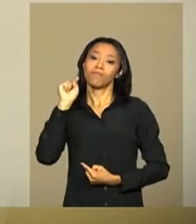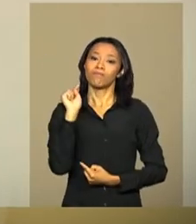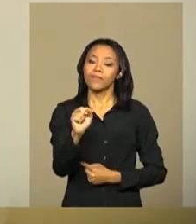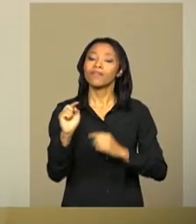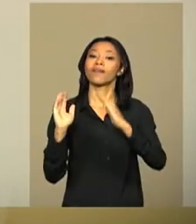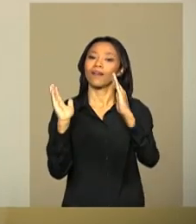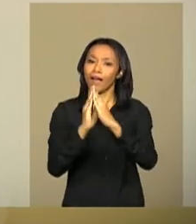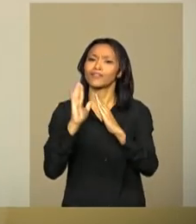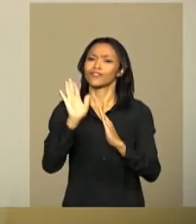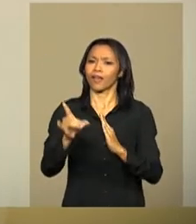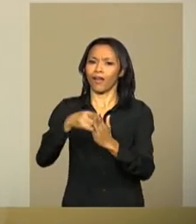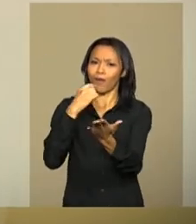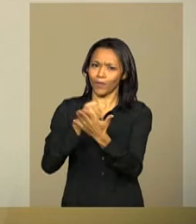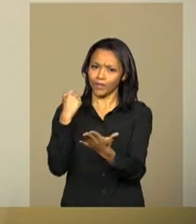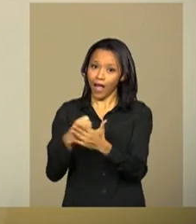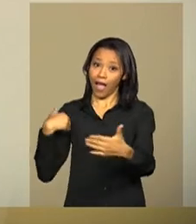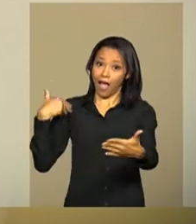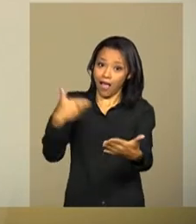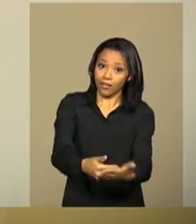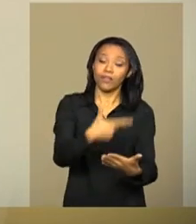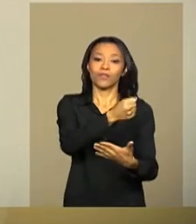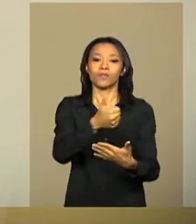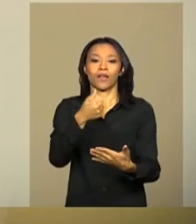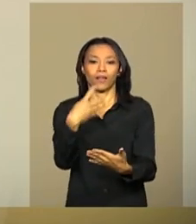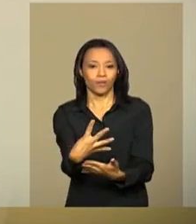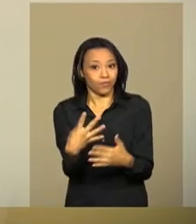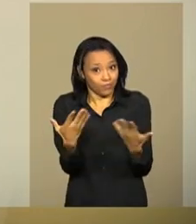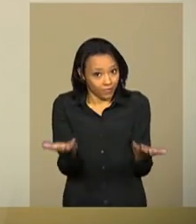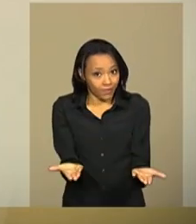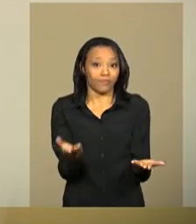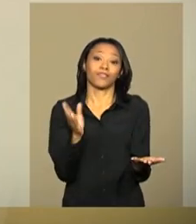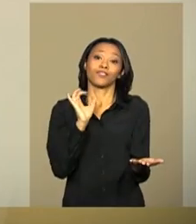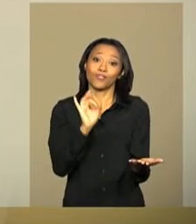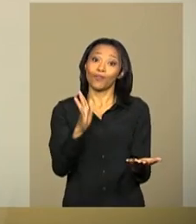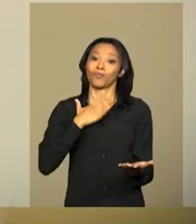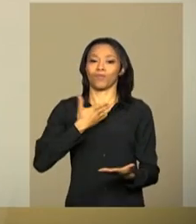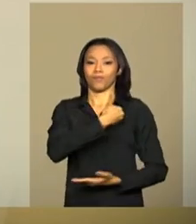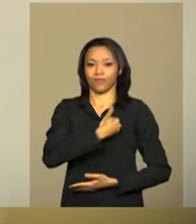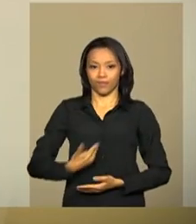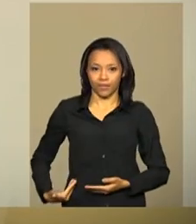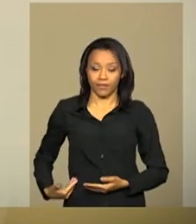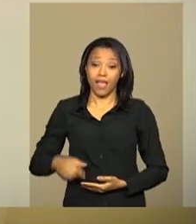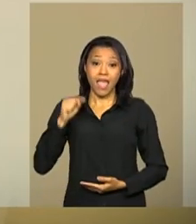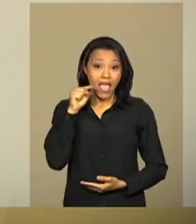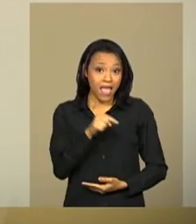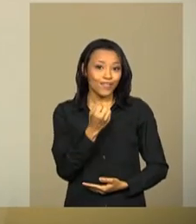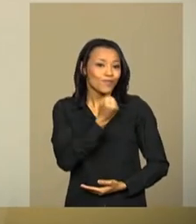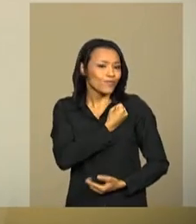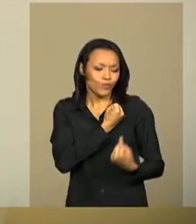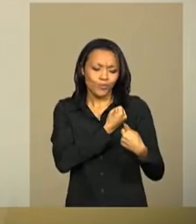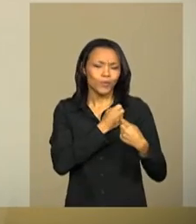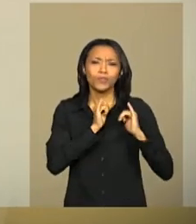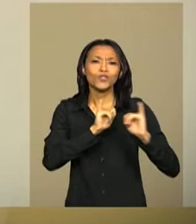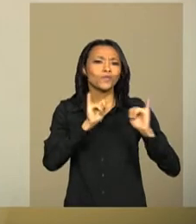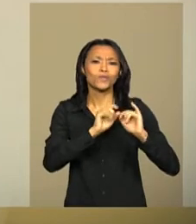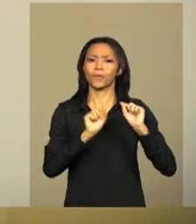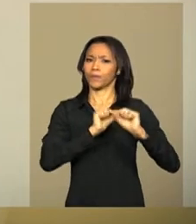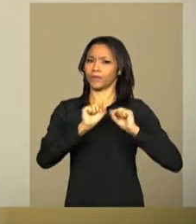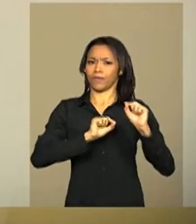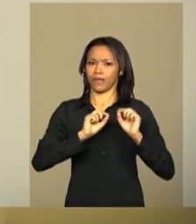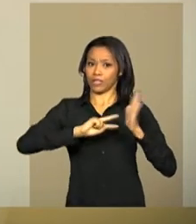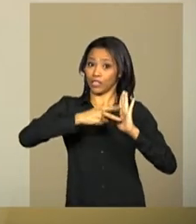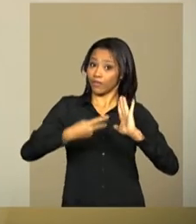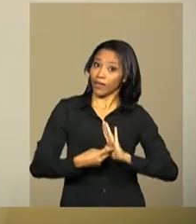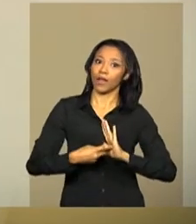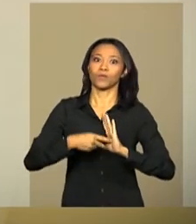casas contratadas até 2014 portanto somente e esses números Max mostram para